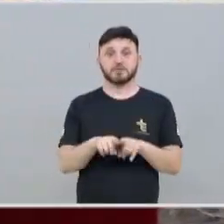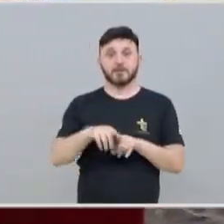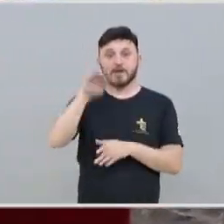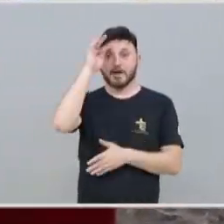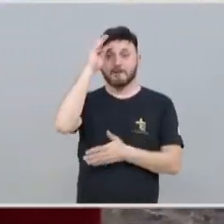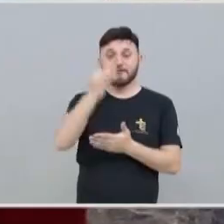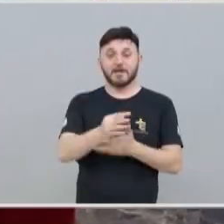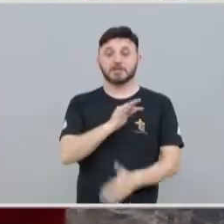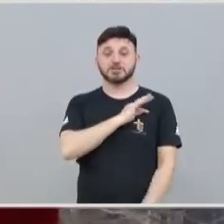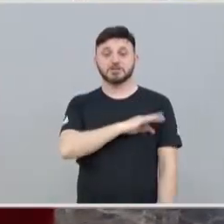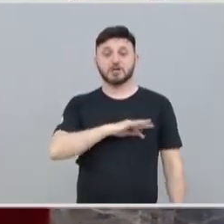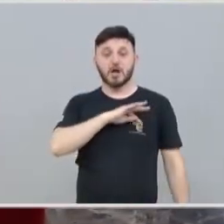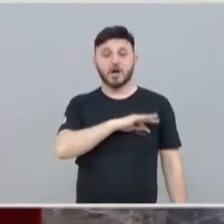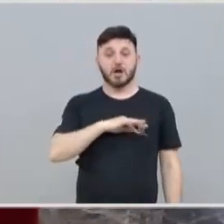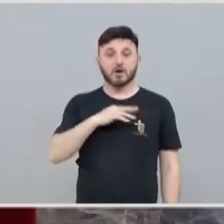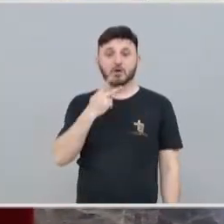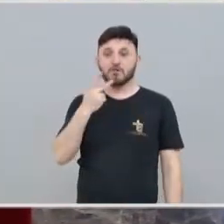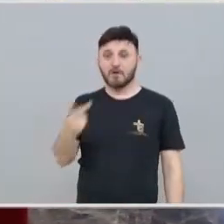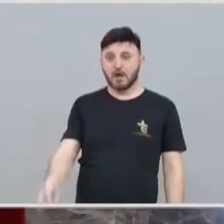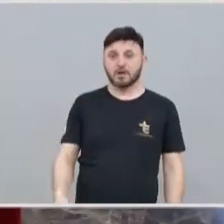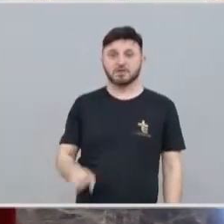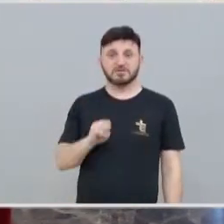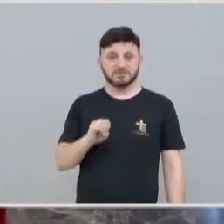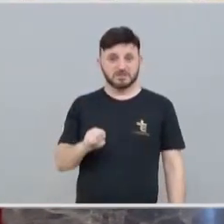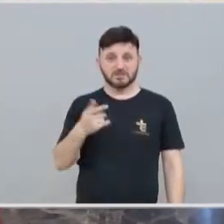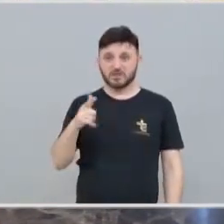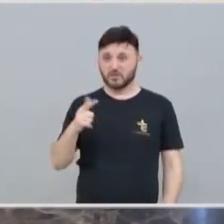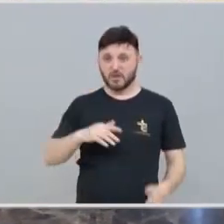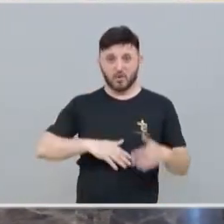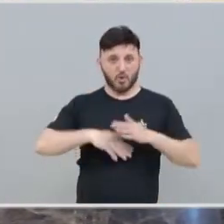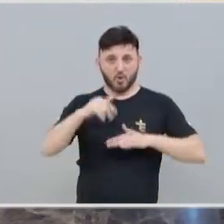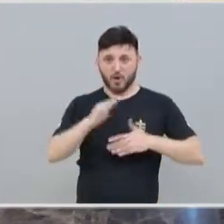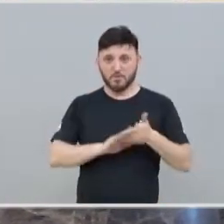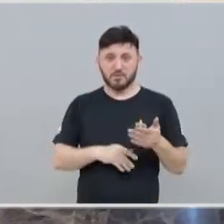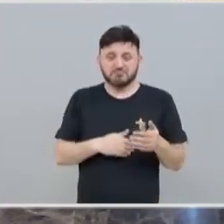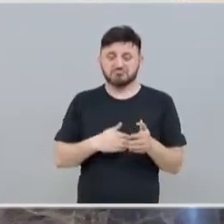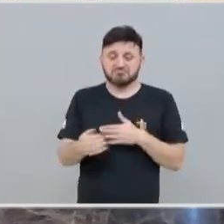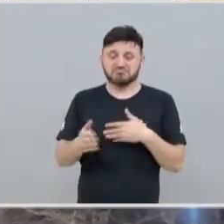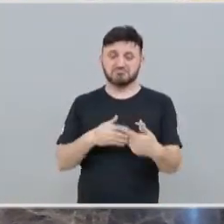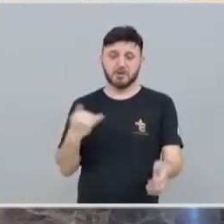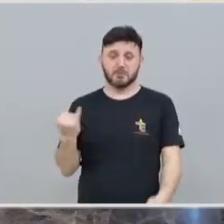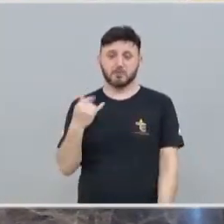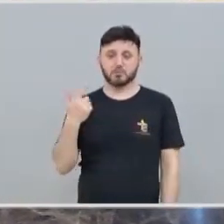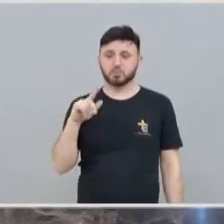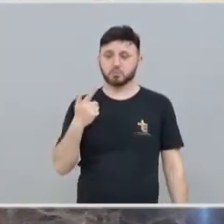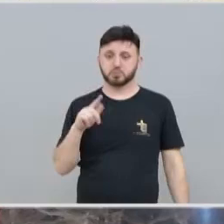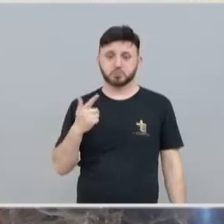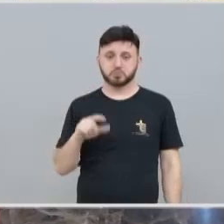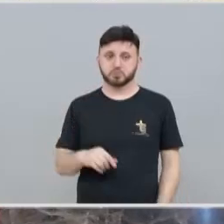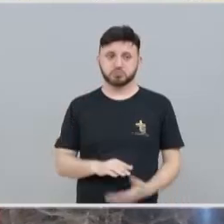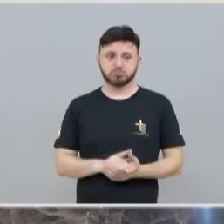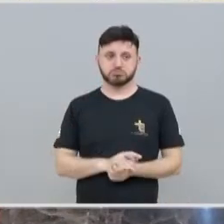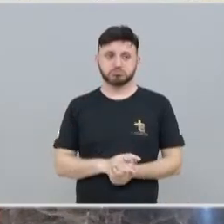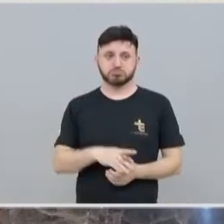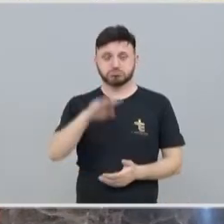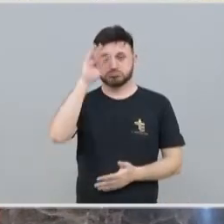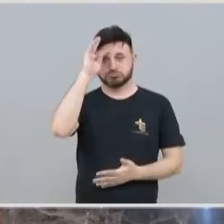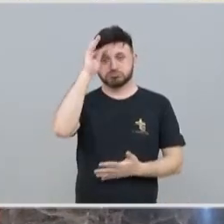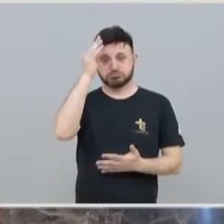dizer fé sem obras não vale nada também ele vai dizer versículos depois depois fé